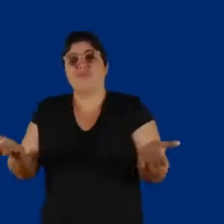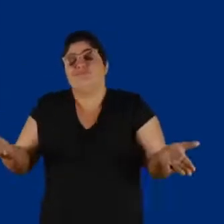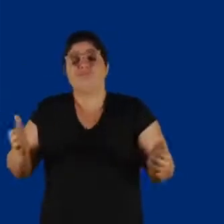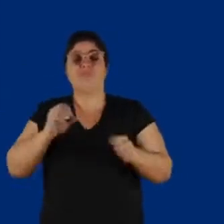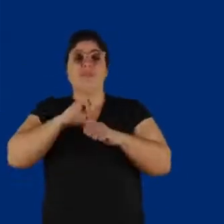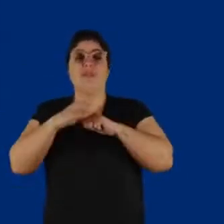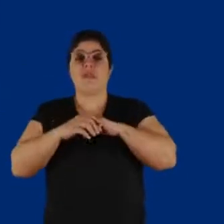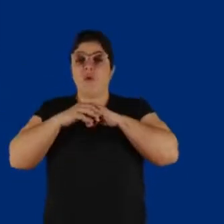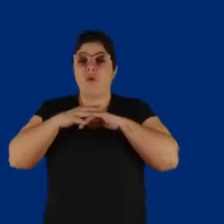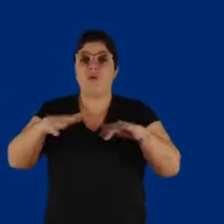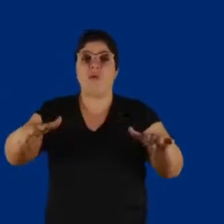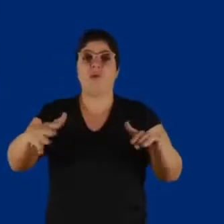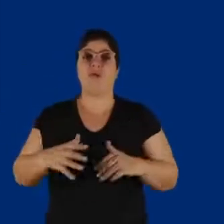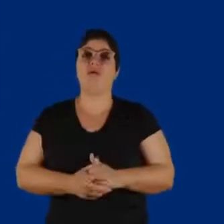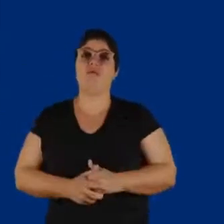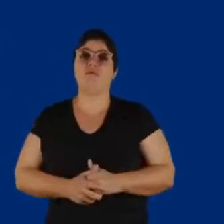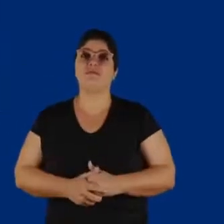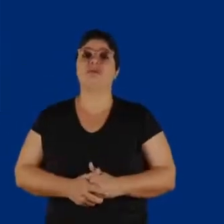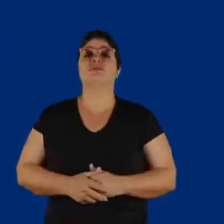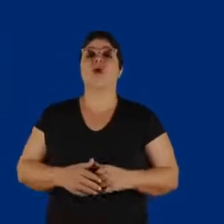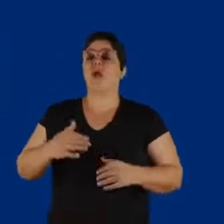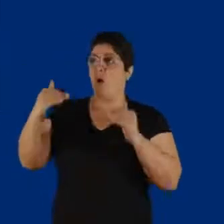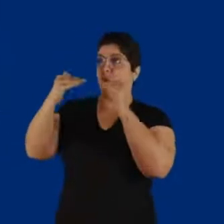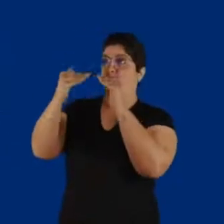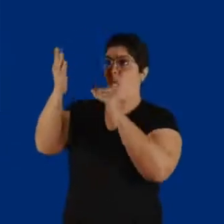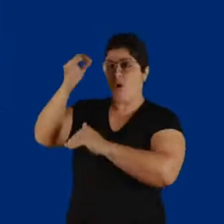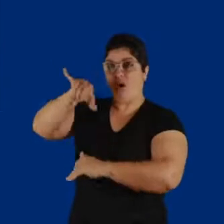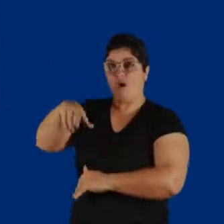nesse sentido eu concordo muito com a Jason também, que